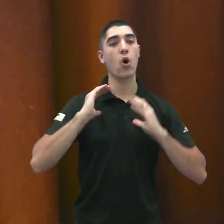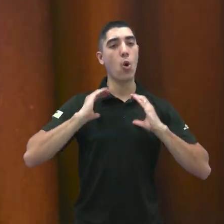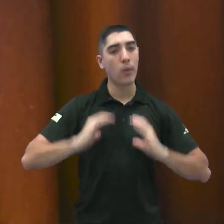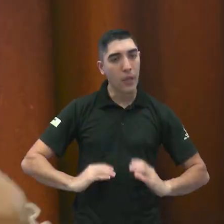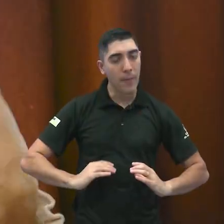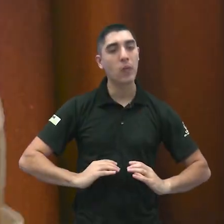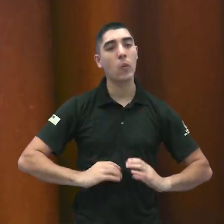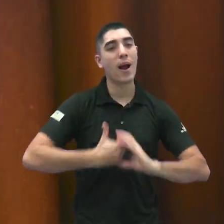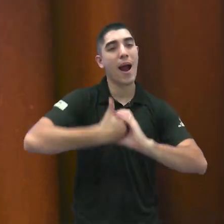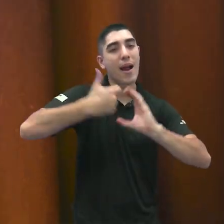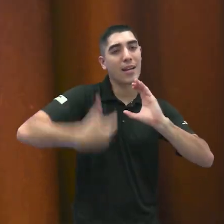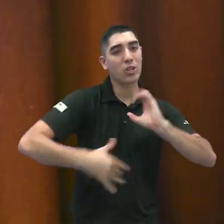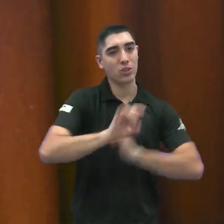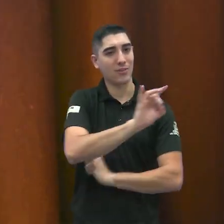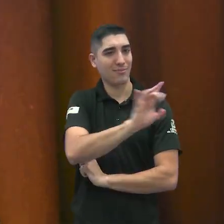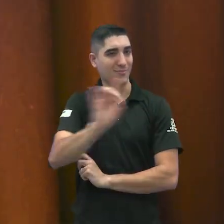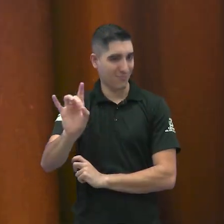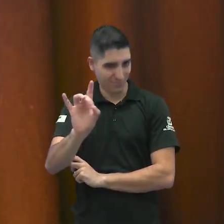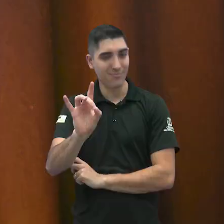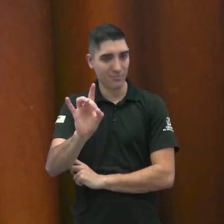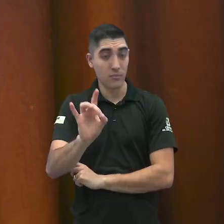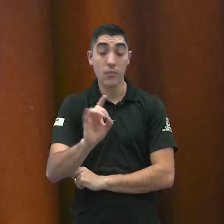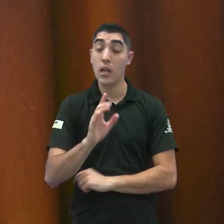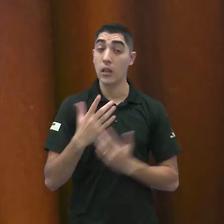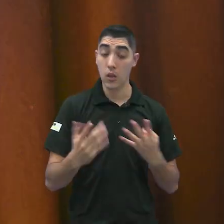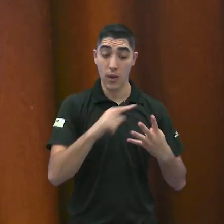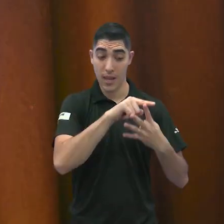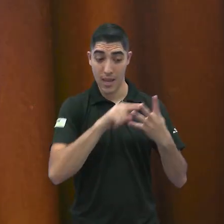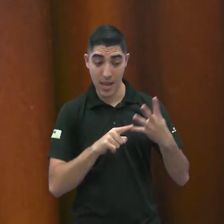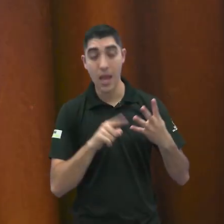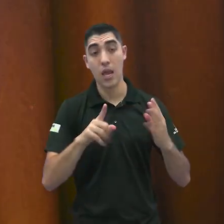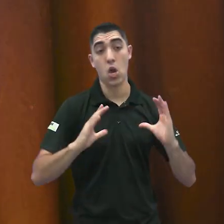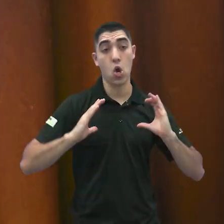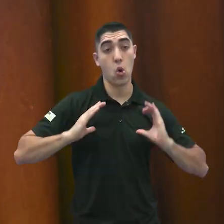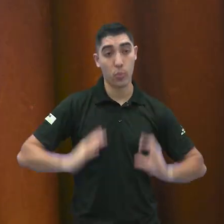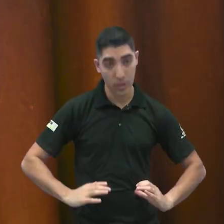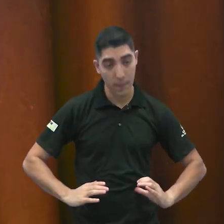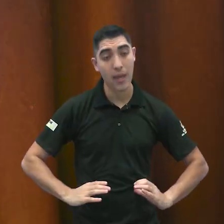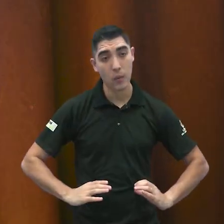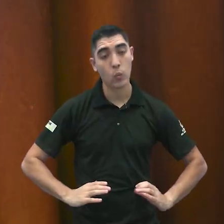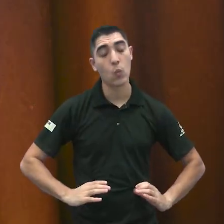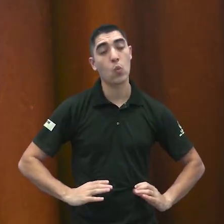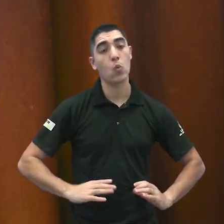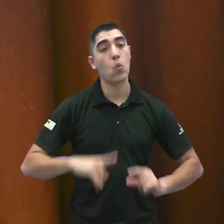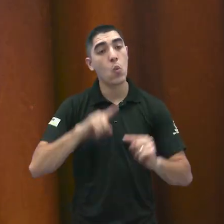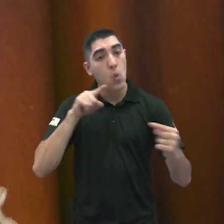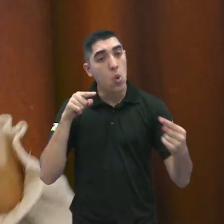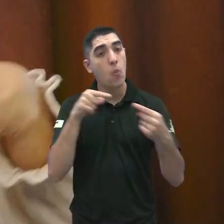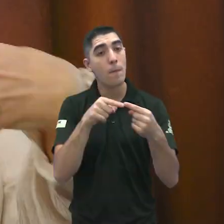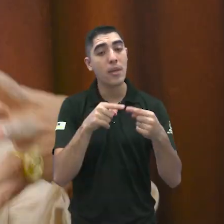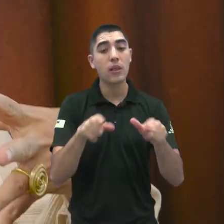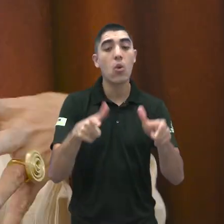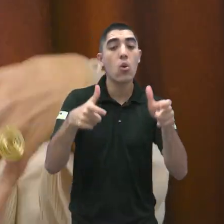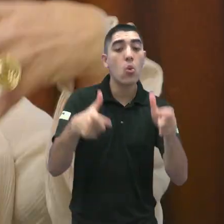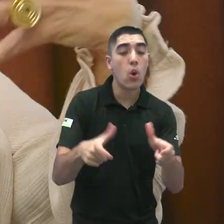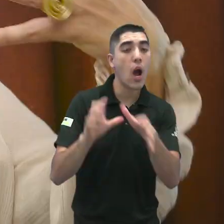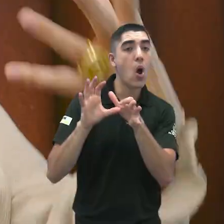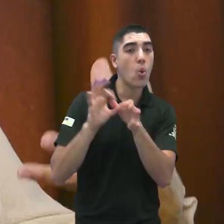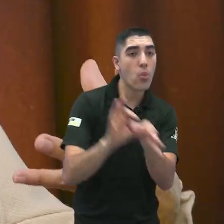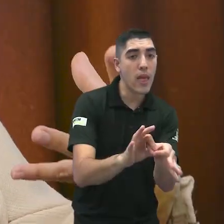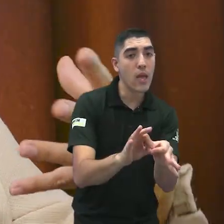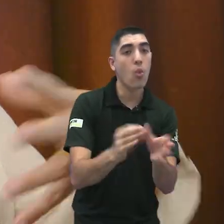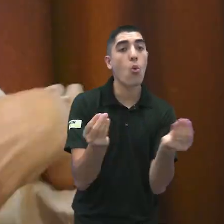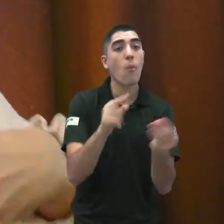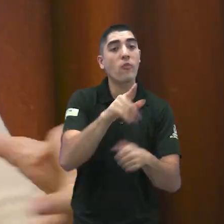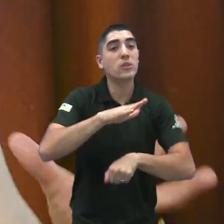comportamentos específicas, que são comportamentos que eles são eles respondem muito àquele contexto,